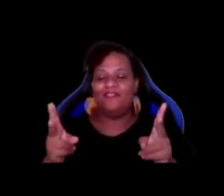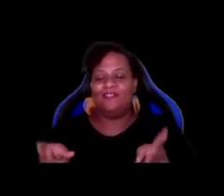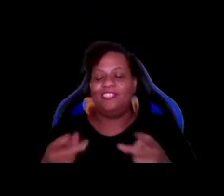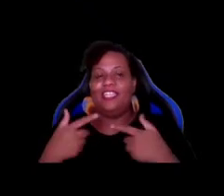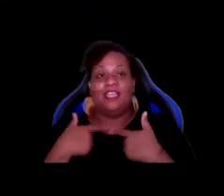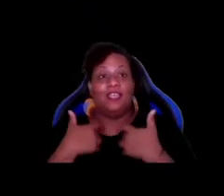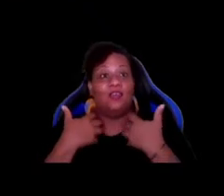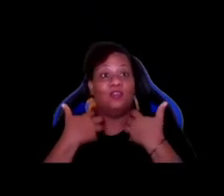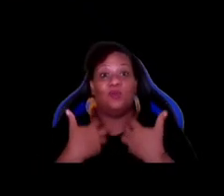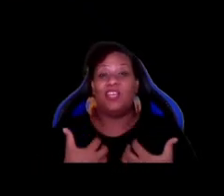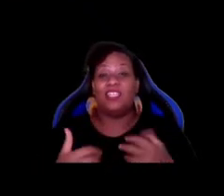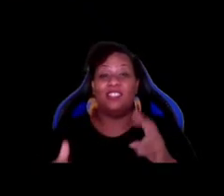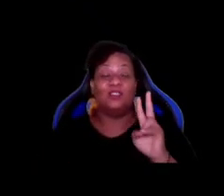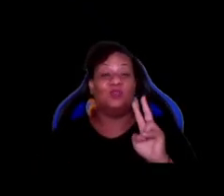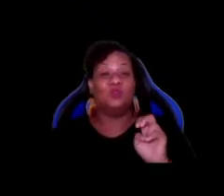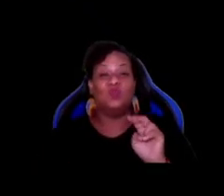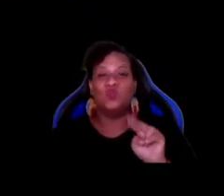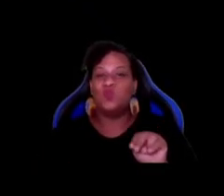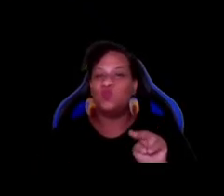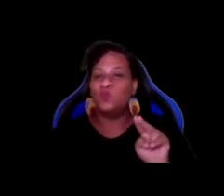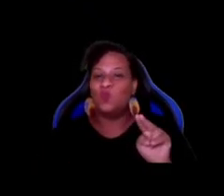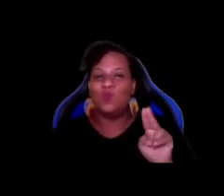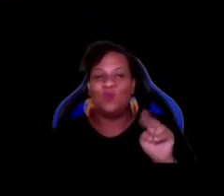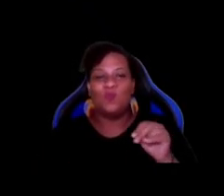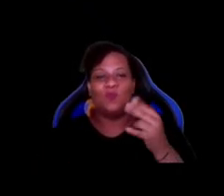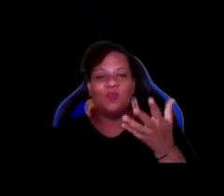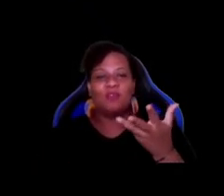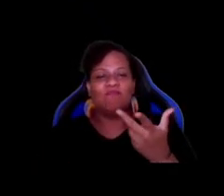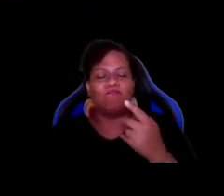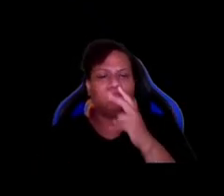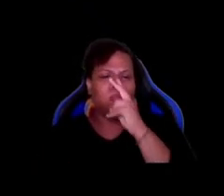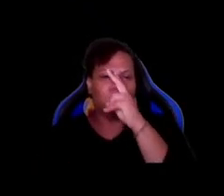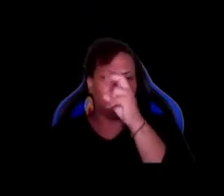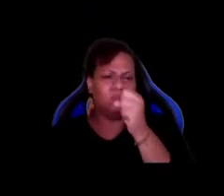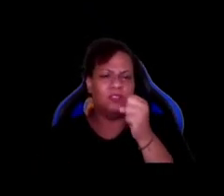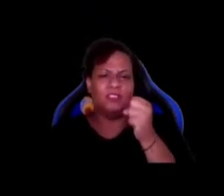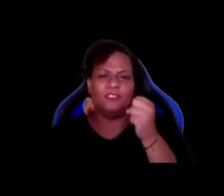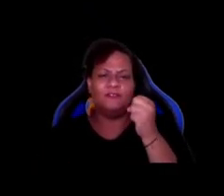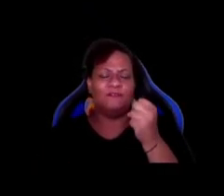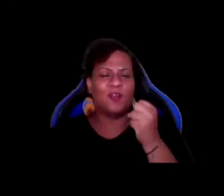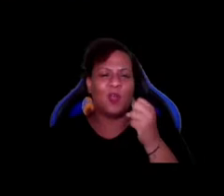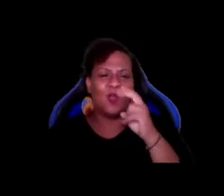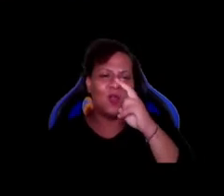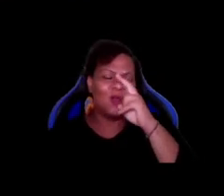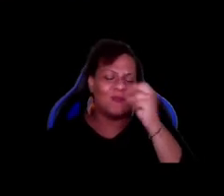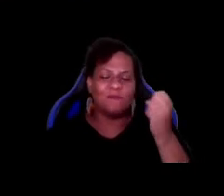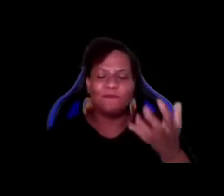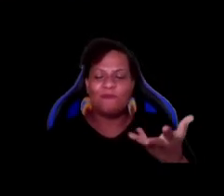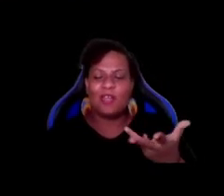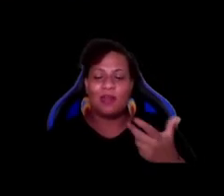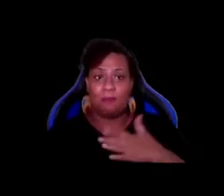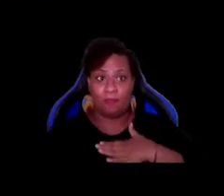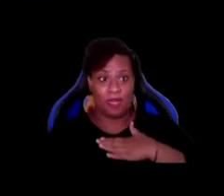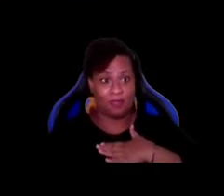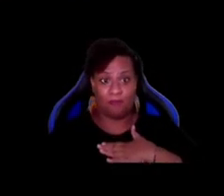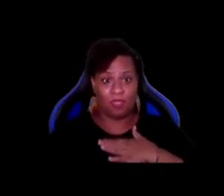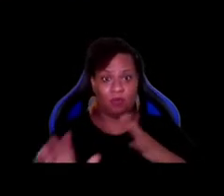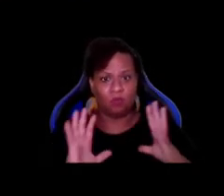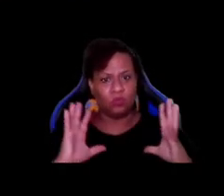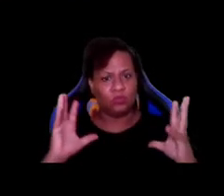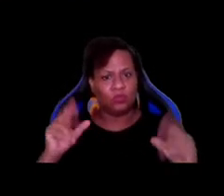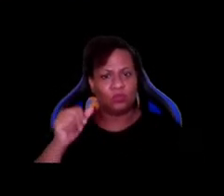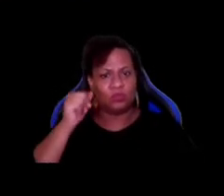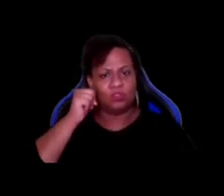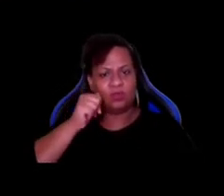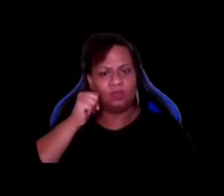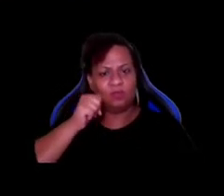de ouvir esses relatos, sabe, assim, é de uma potência tão grande, assim, não só para mim, mas para todas essas mulheres que estão aqui,